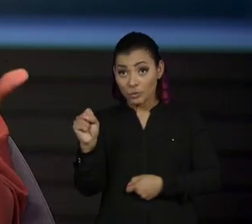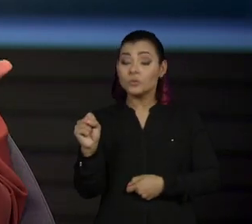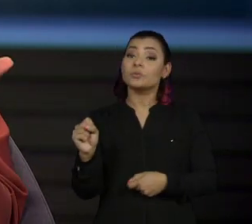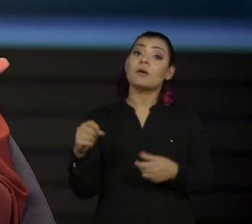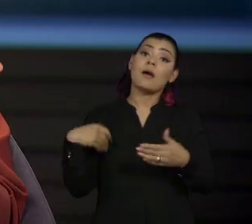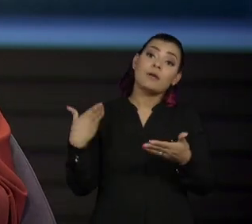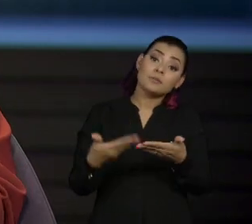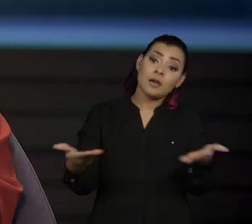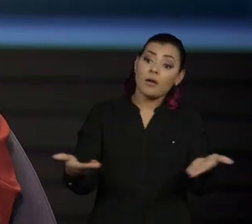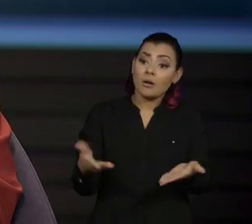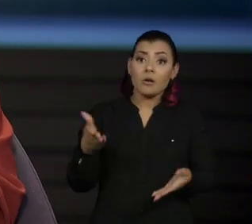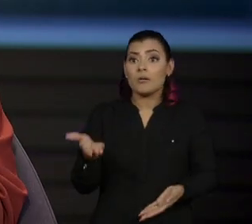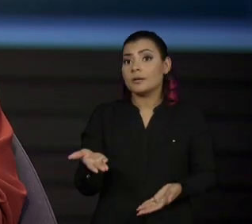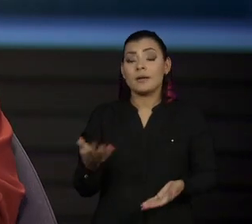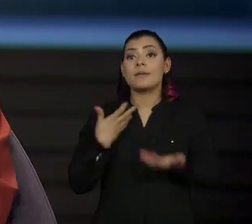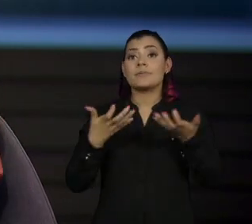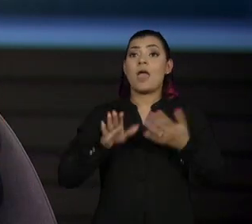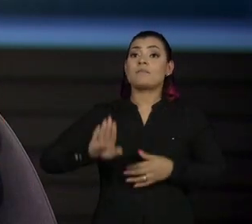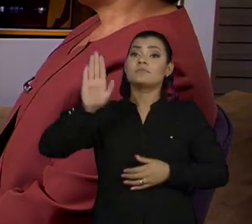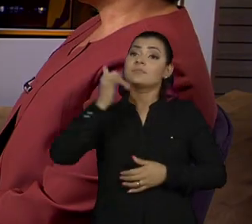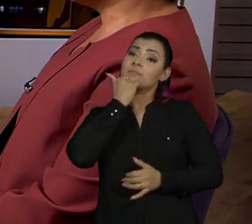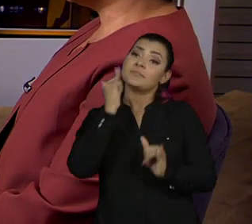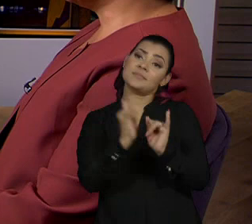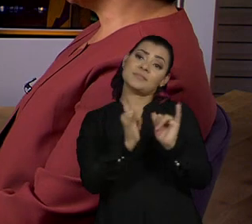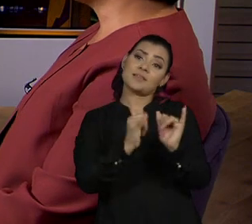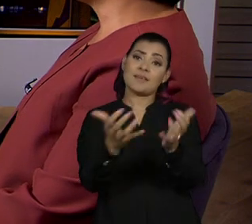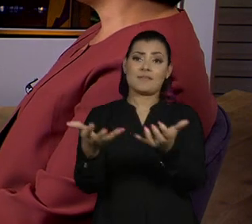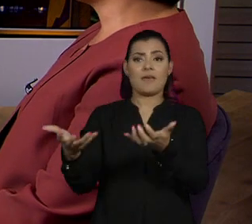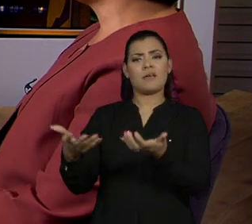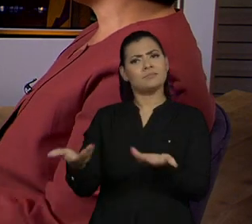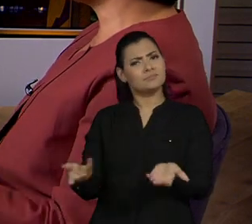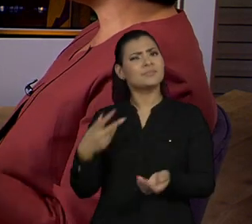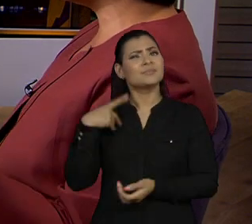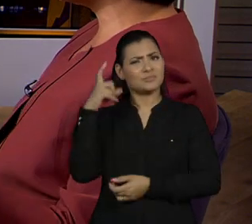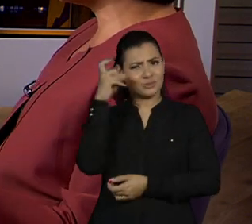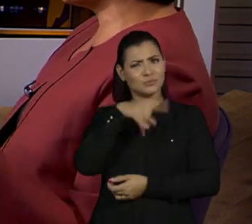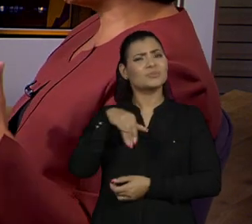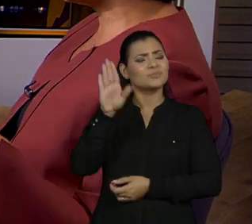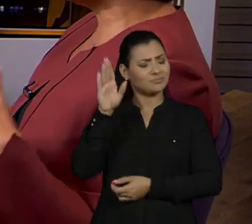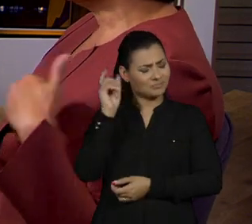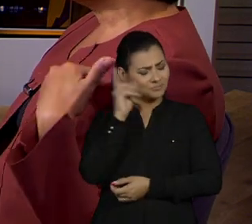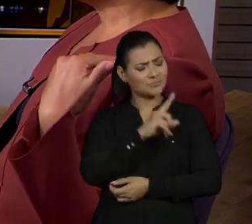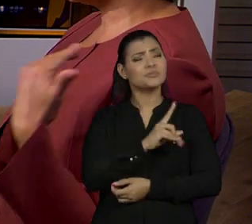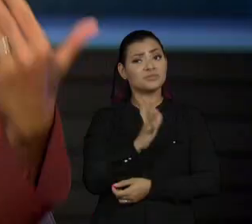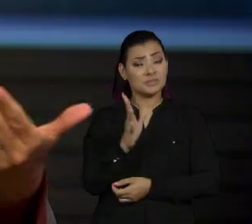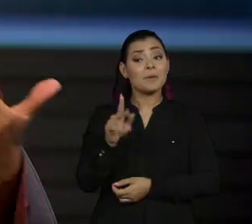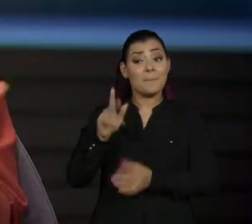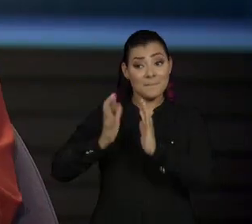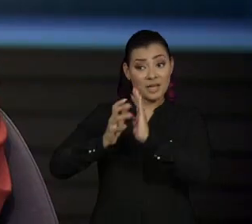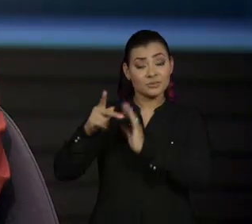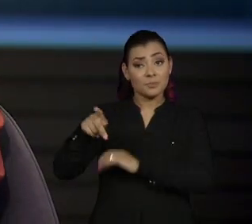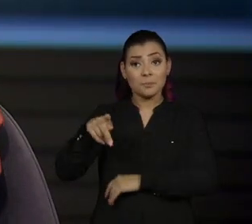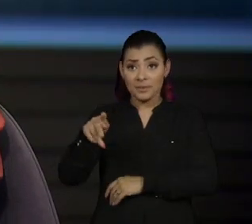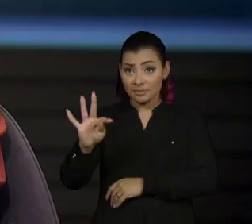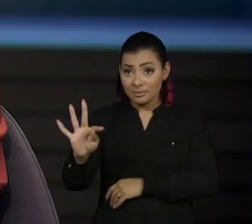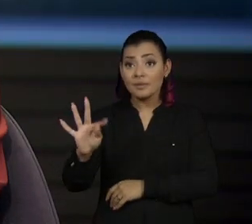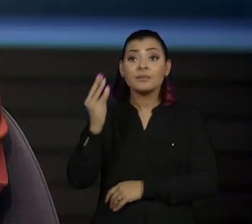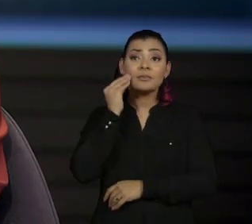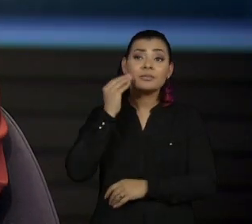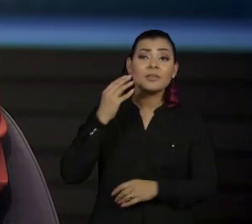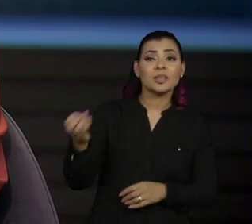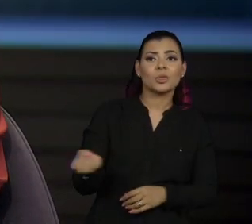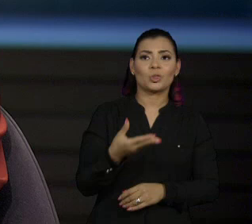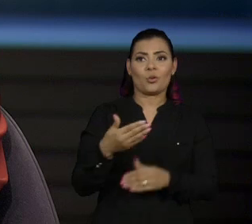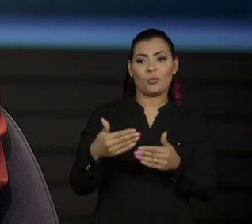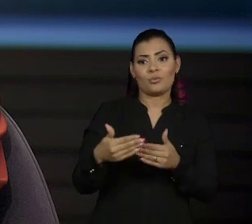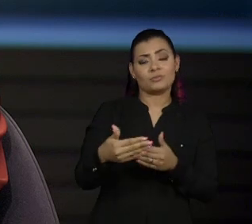veio para essa eleição como querendo se redimir. Eu acho que vai ser mais difícil do que isso, vai exigir que o partido faça compromissos de renovação e